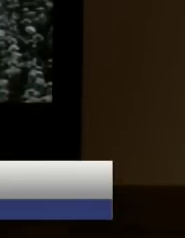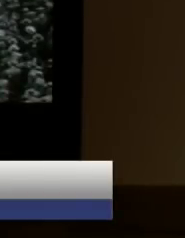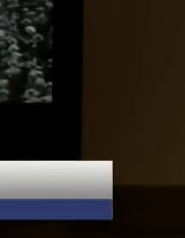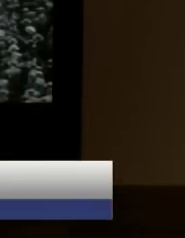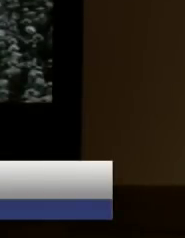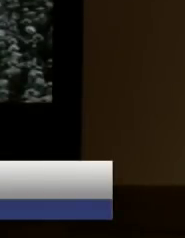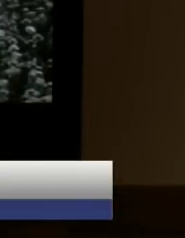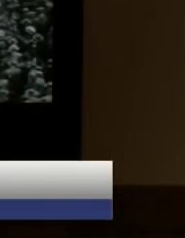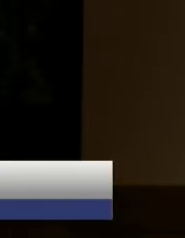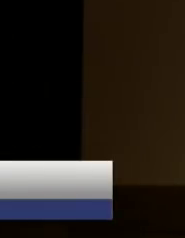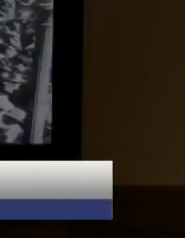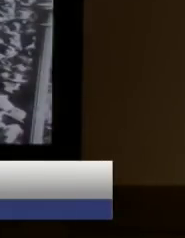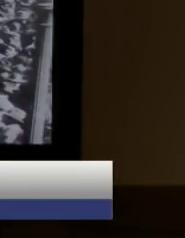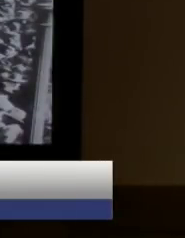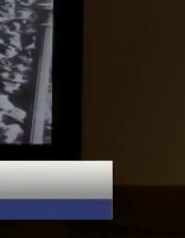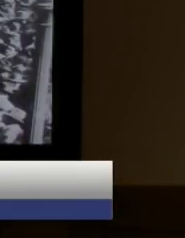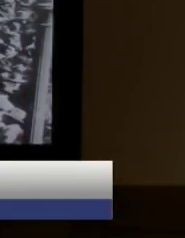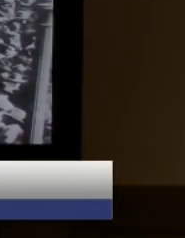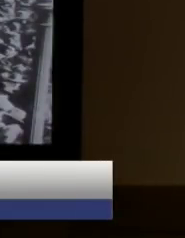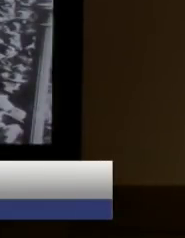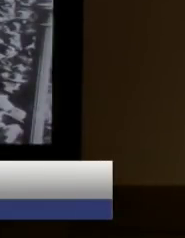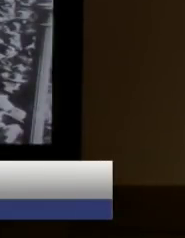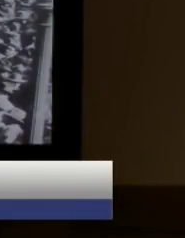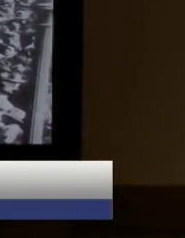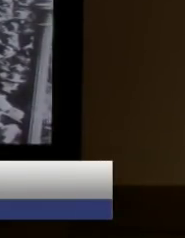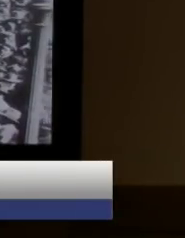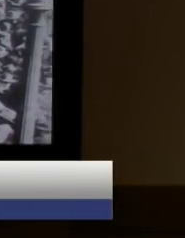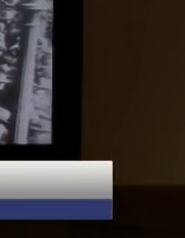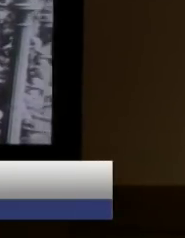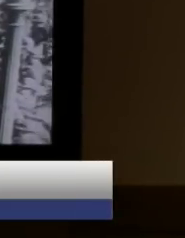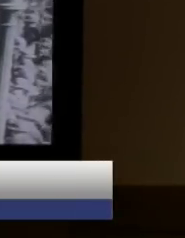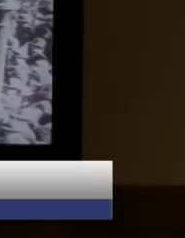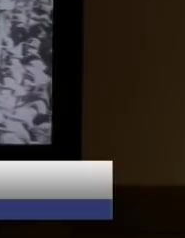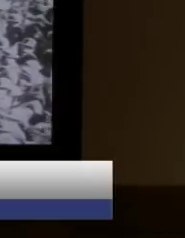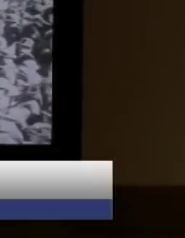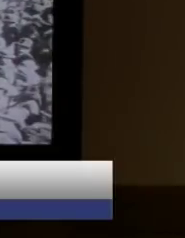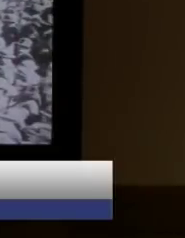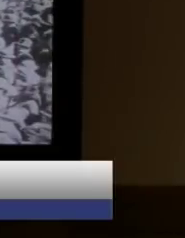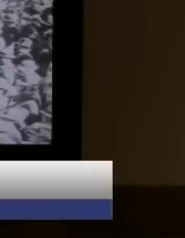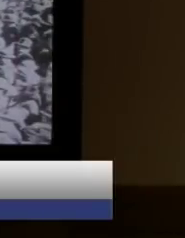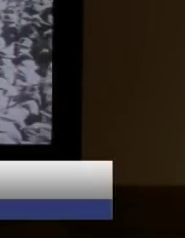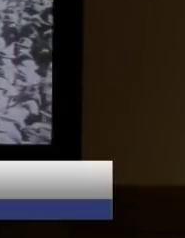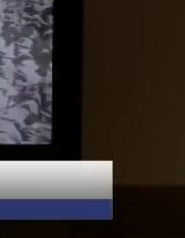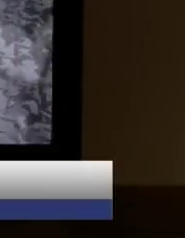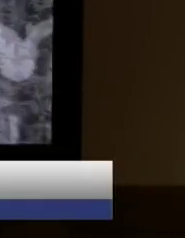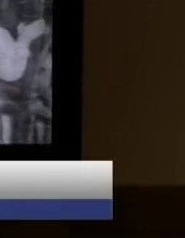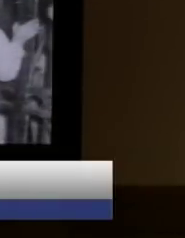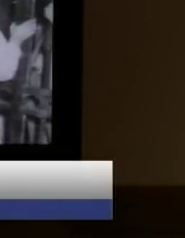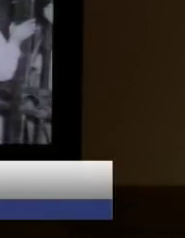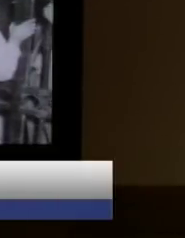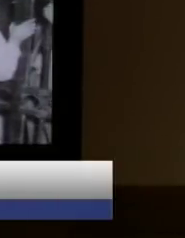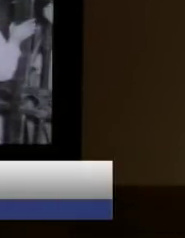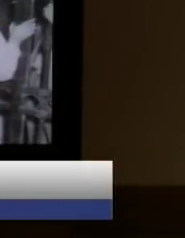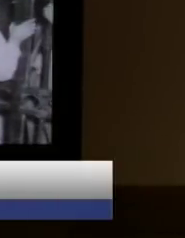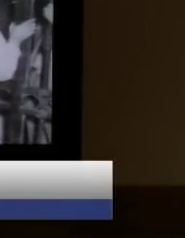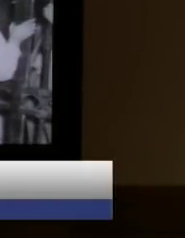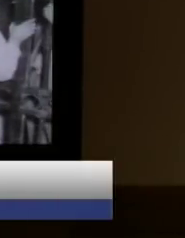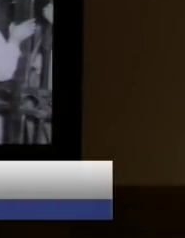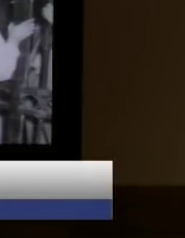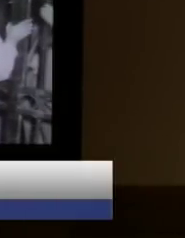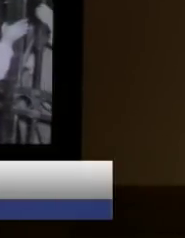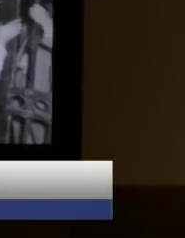um sangue novo, purificando o corpo do Brasil, que